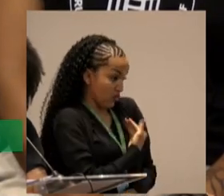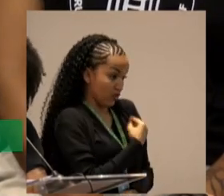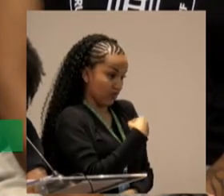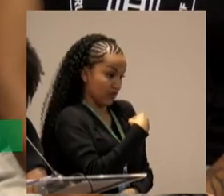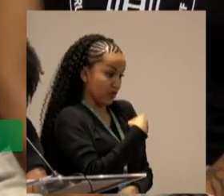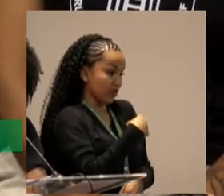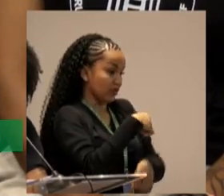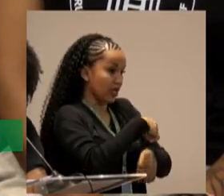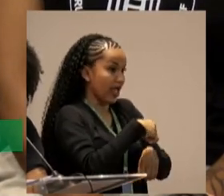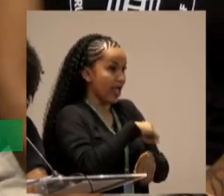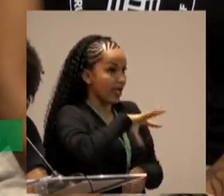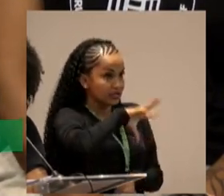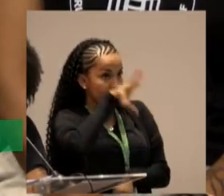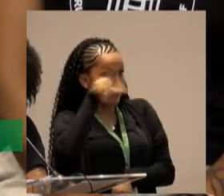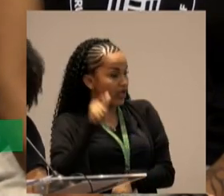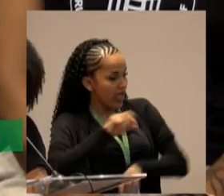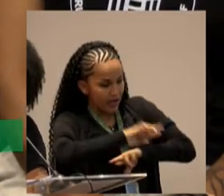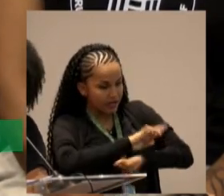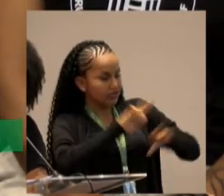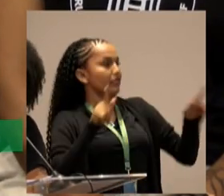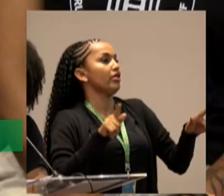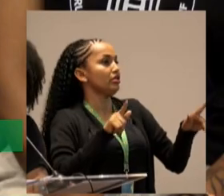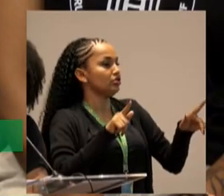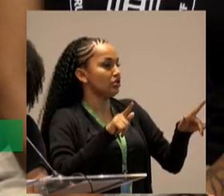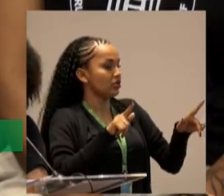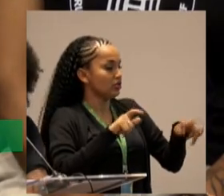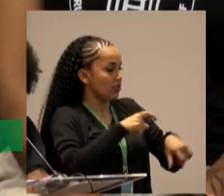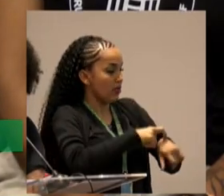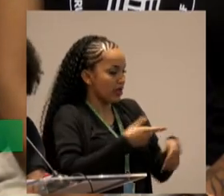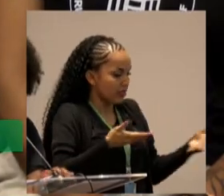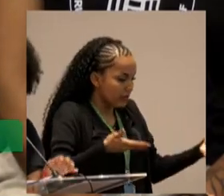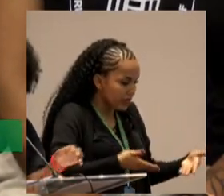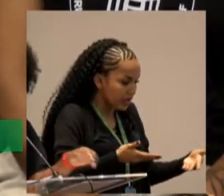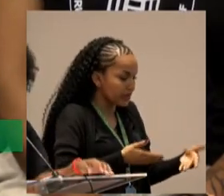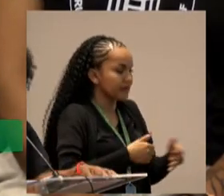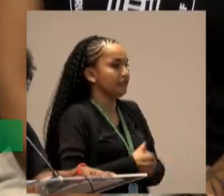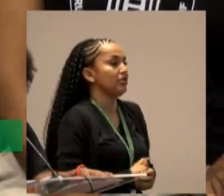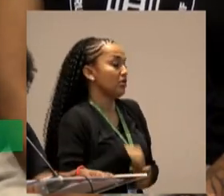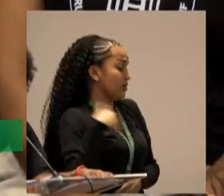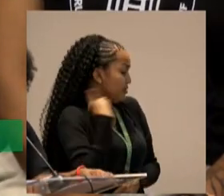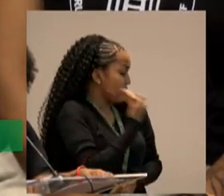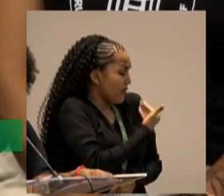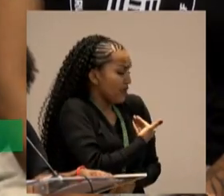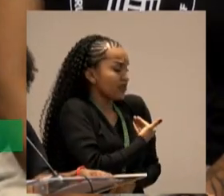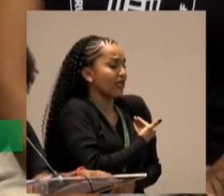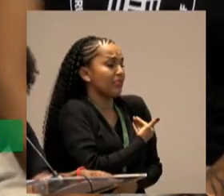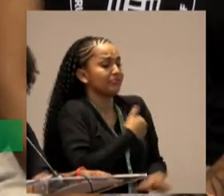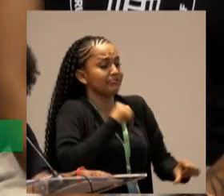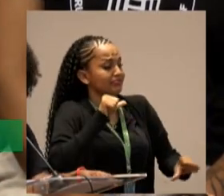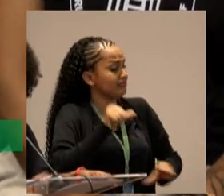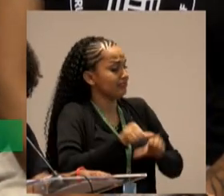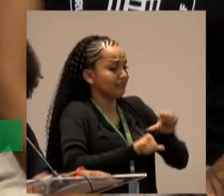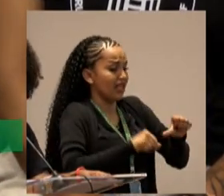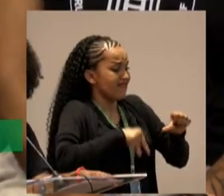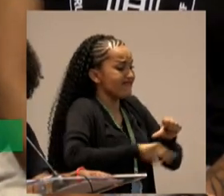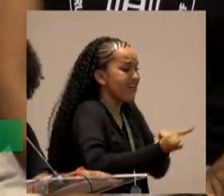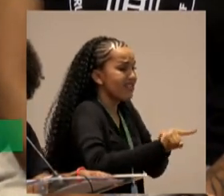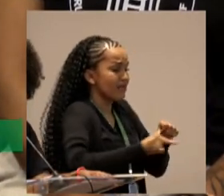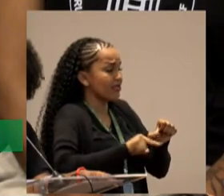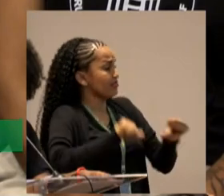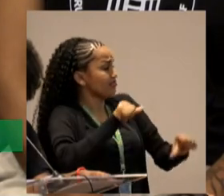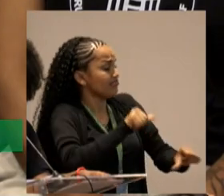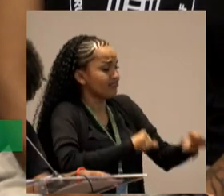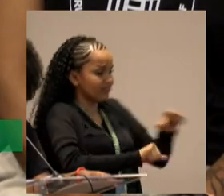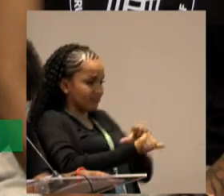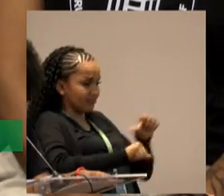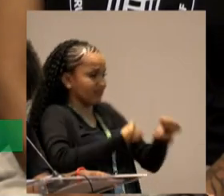o tempo de África, ele é completamente diferente desse tempo aqui do Cronos, né? Nosso tempo é circular, ele vai, volta, ele é